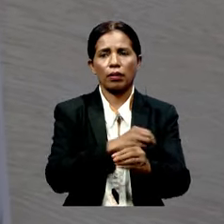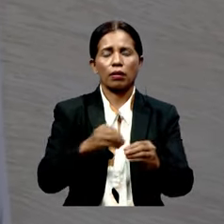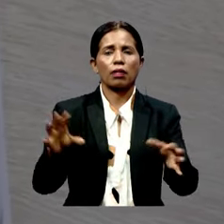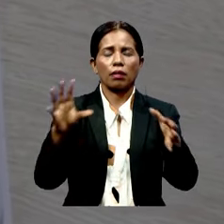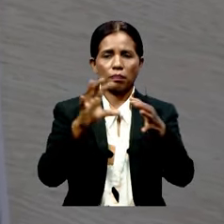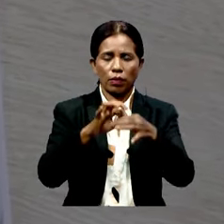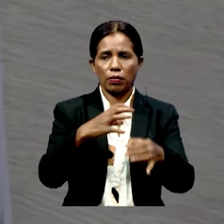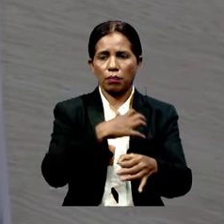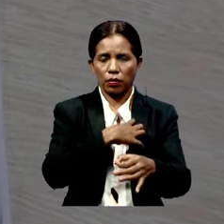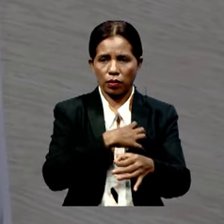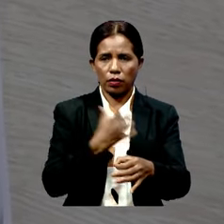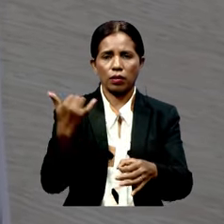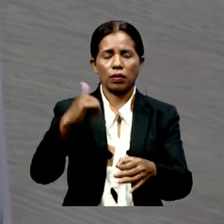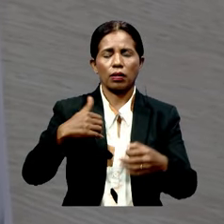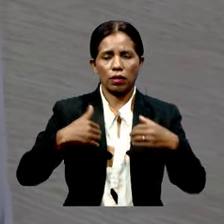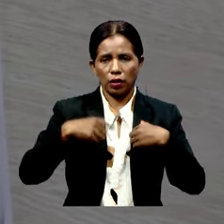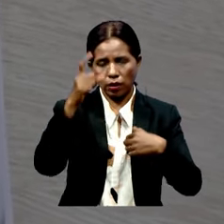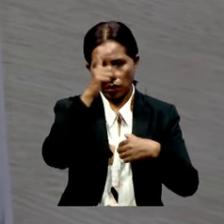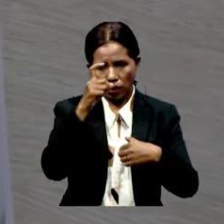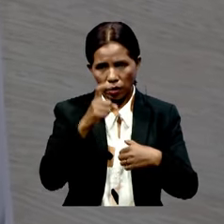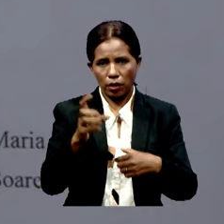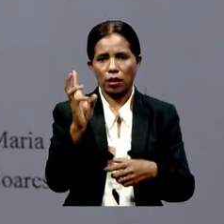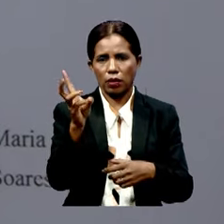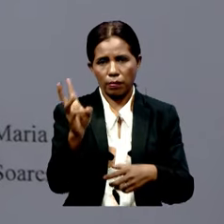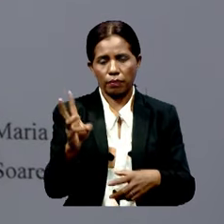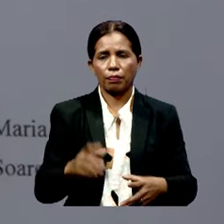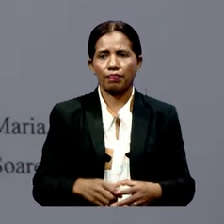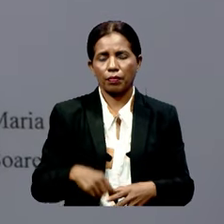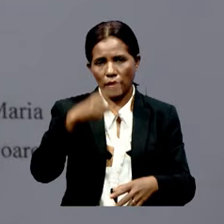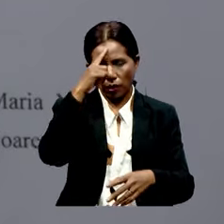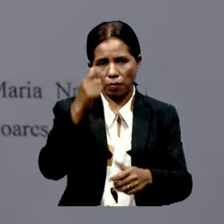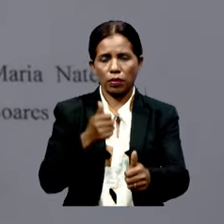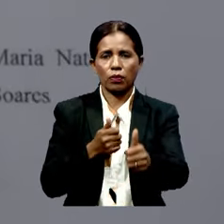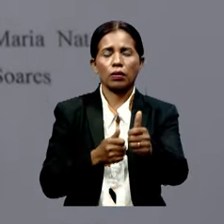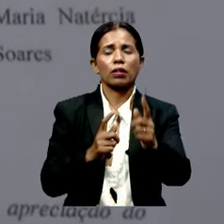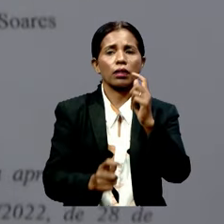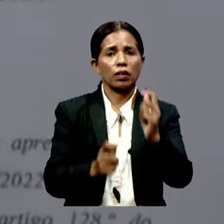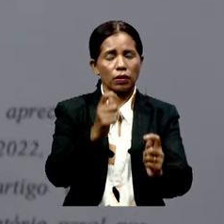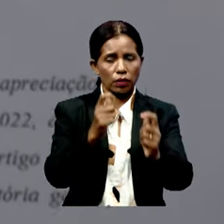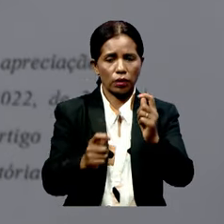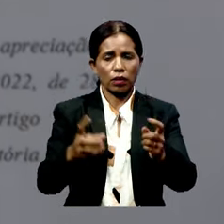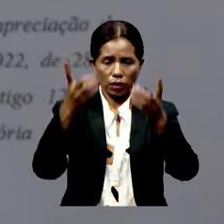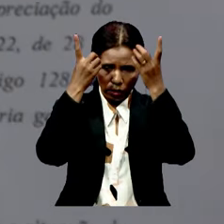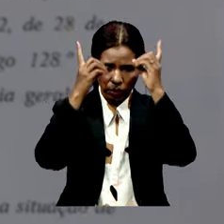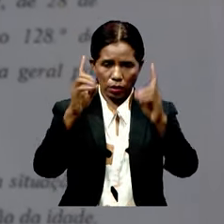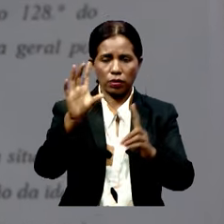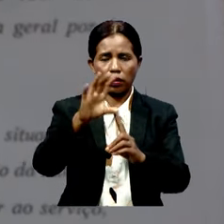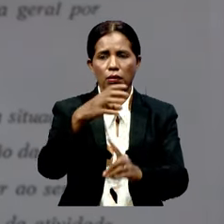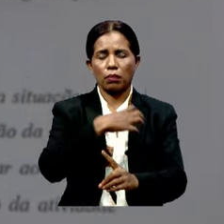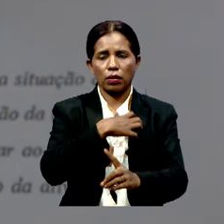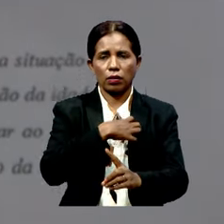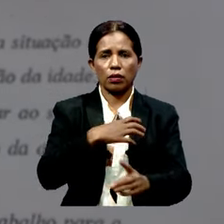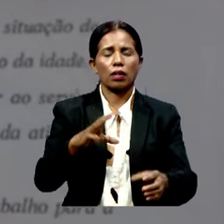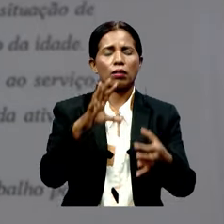membro penitel nebe ninia idade to ona nenulo. Tamba tuir Tribunal Recurso, decisão Comando Geral Penitele, de reforma